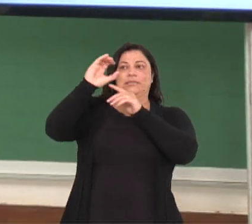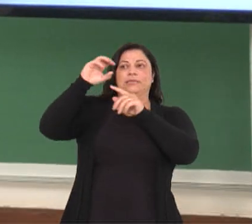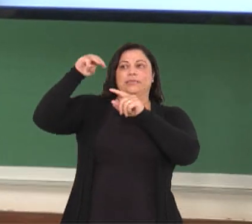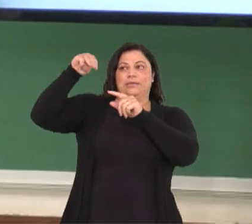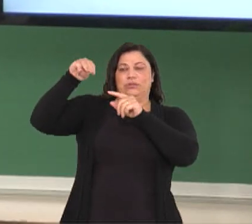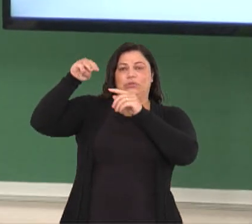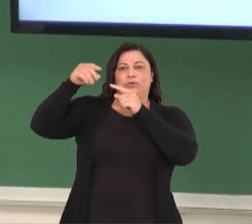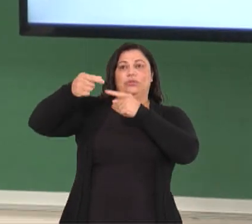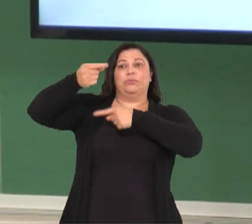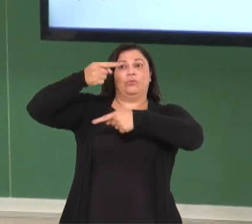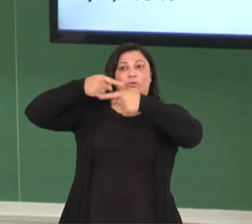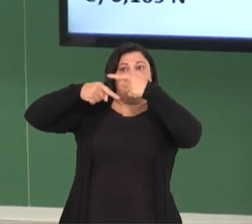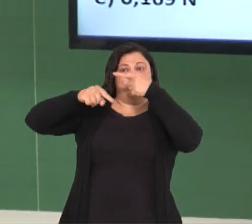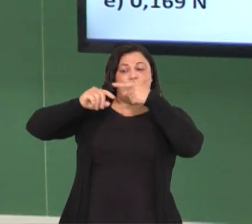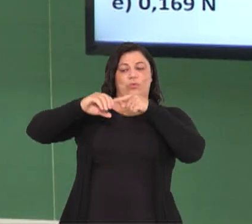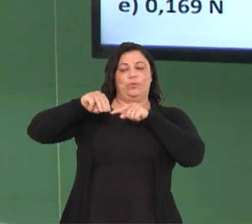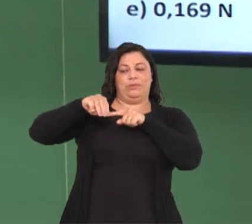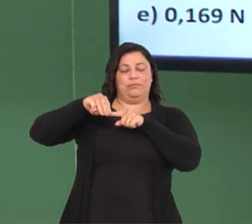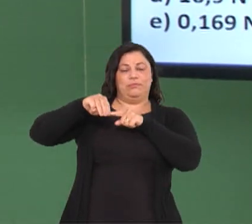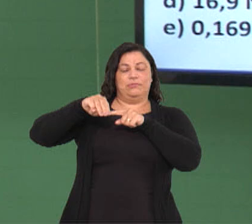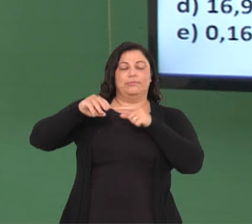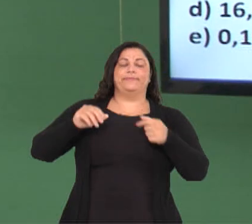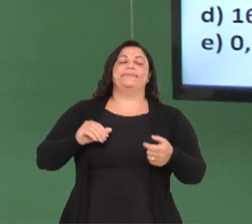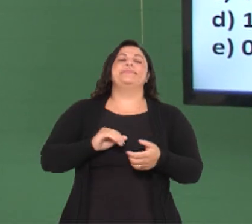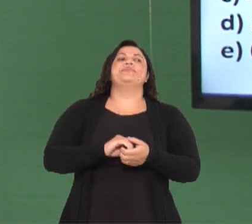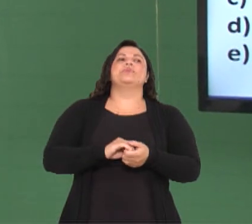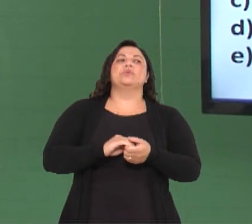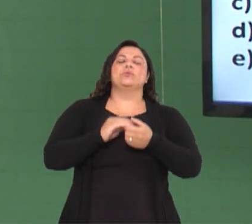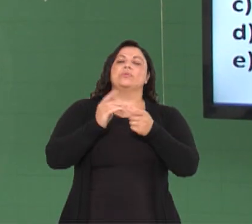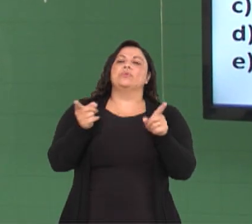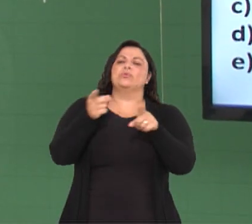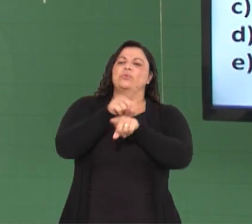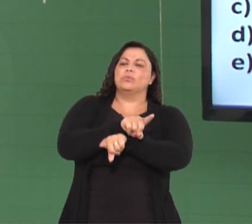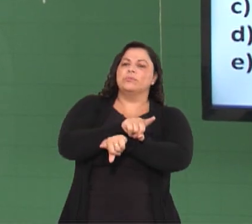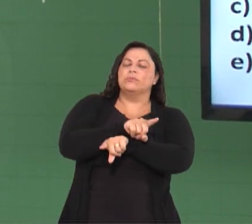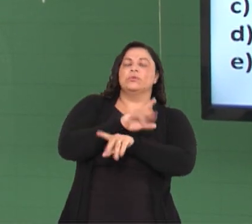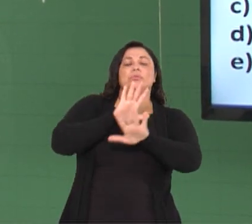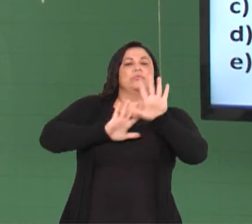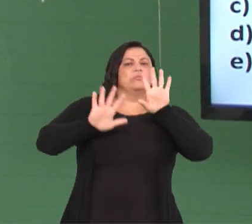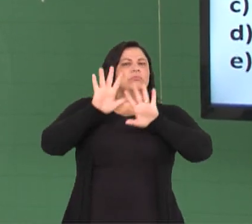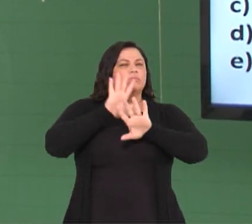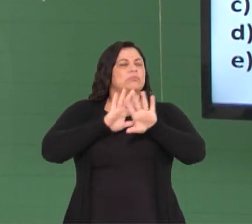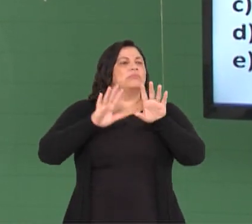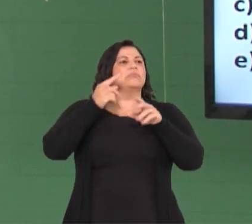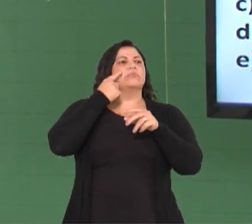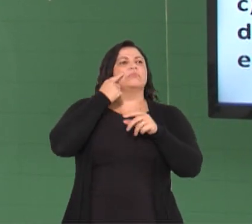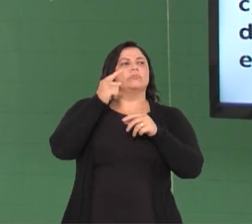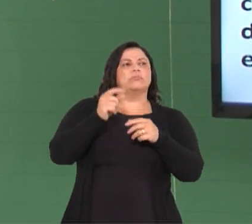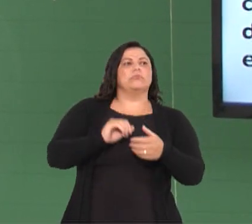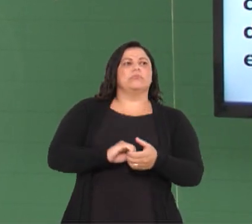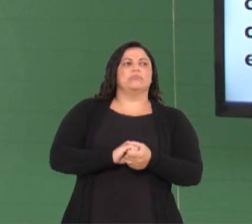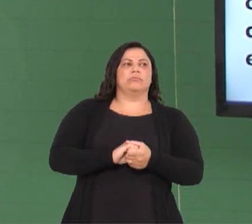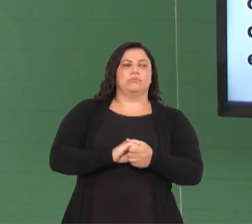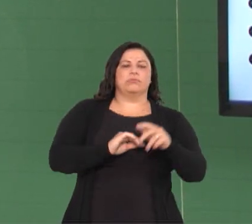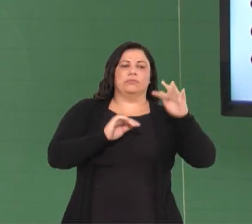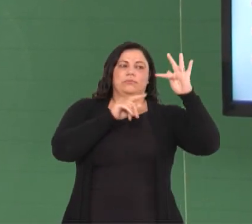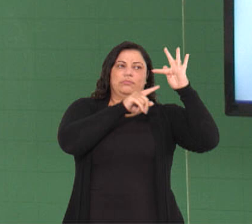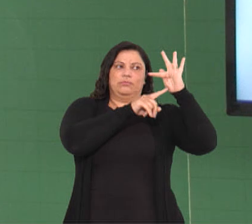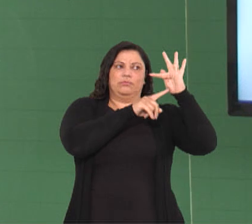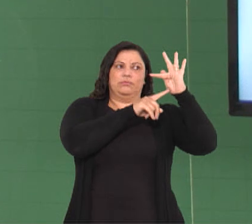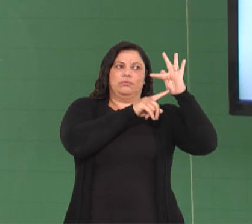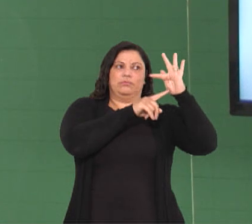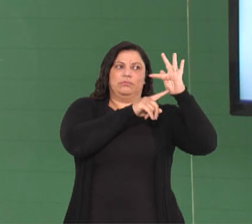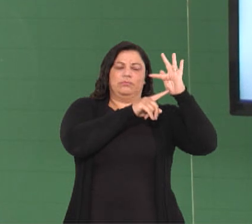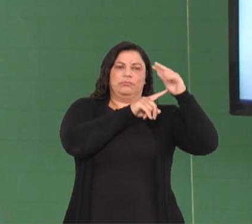0,5 metros. Substituindo com calma e com cuidado cada item aqui na lei do Coulomb. Então, perceba, 9 vezes